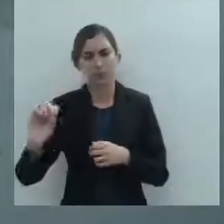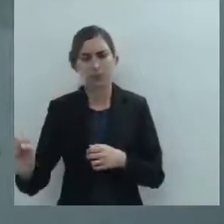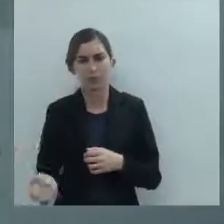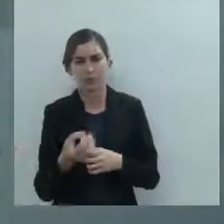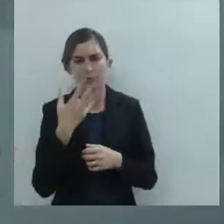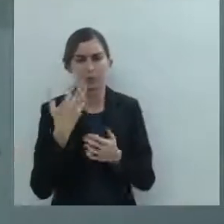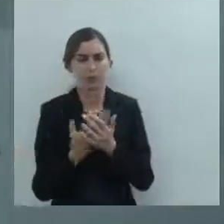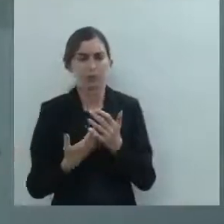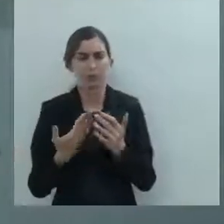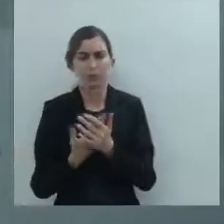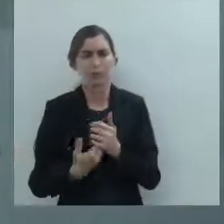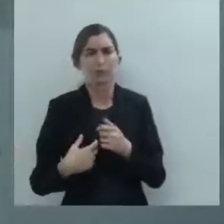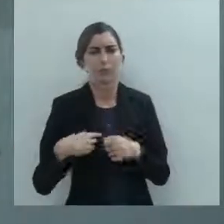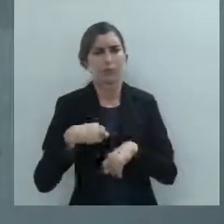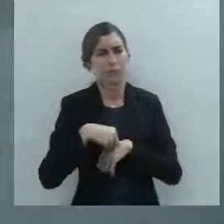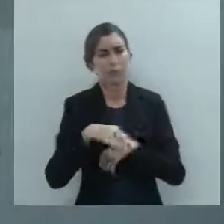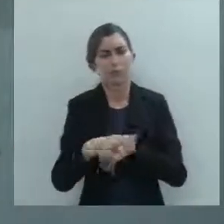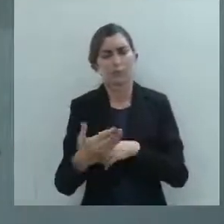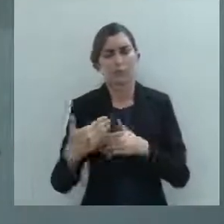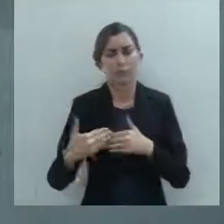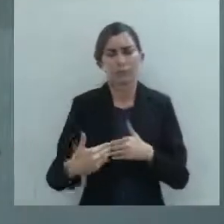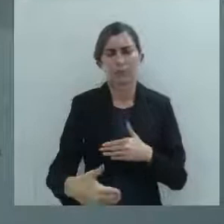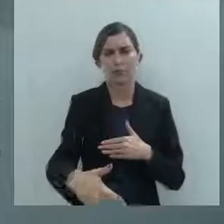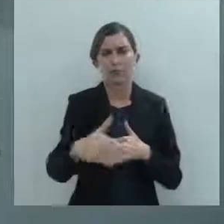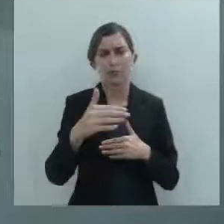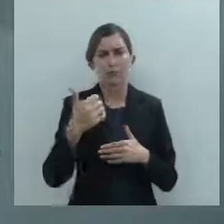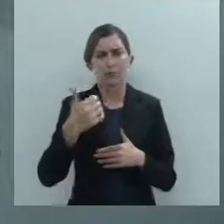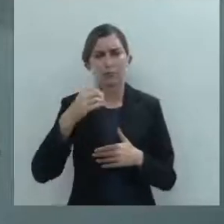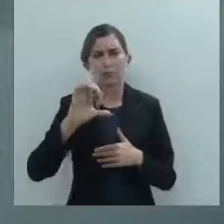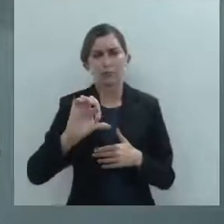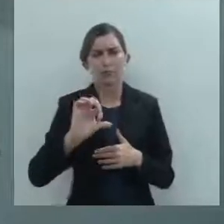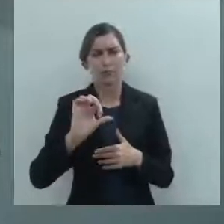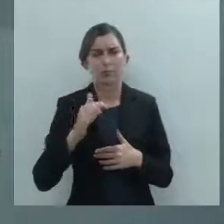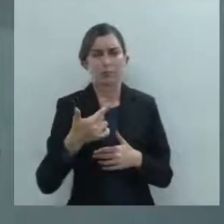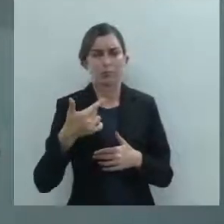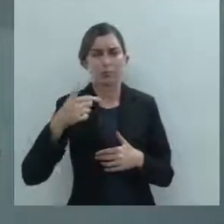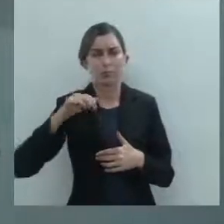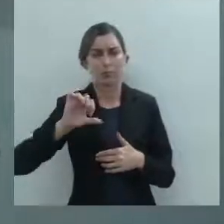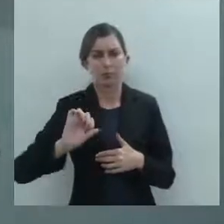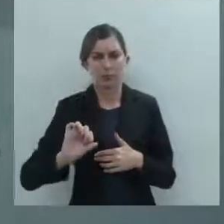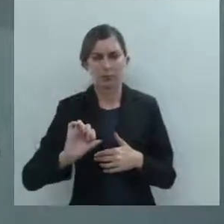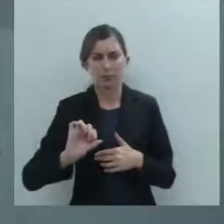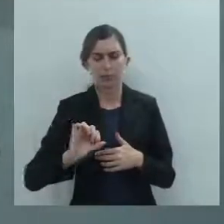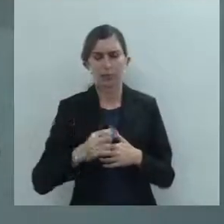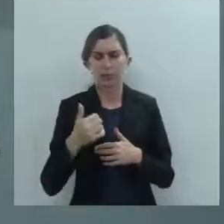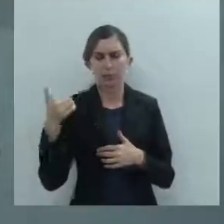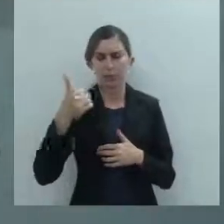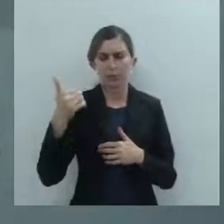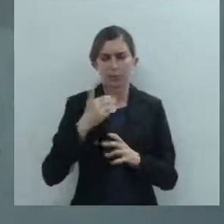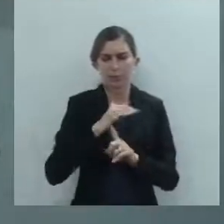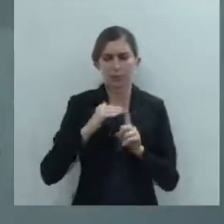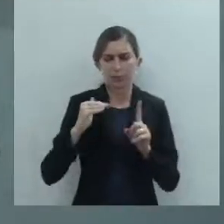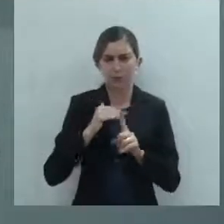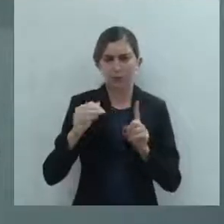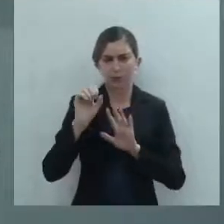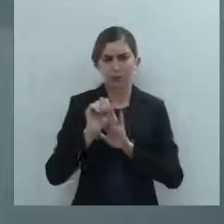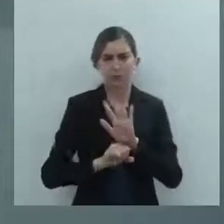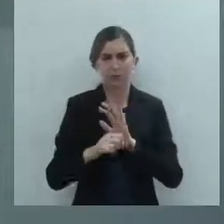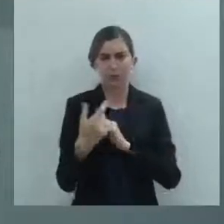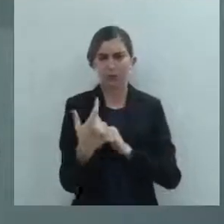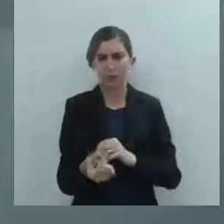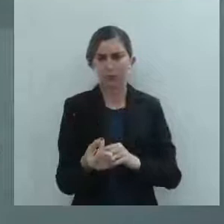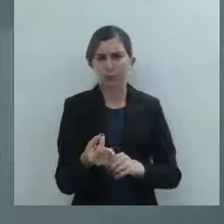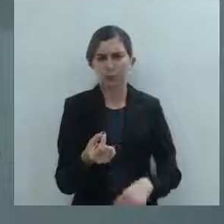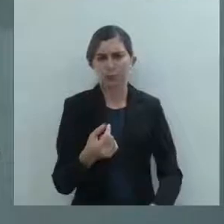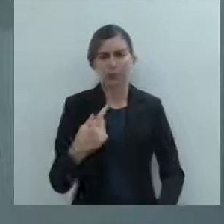nova história é quem vai trazer isso a partir de 1929 Ou seja a primeira metade do século